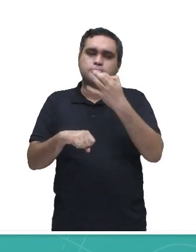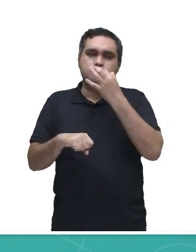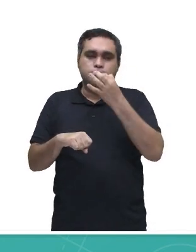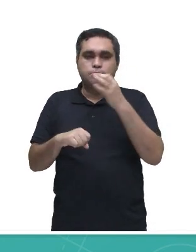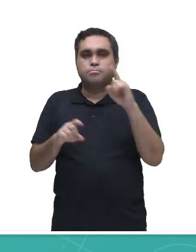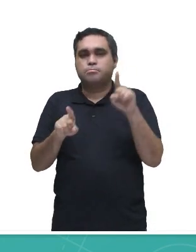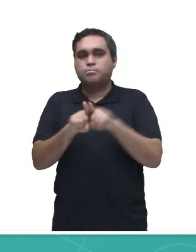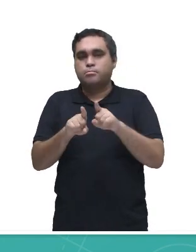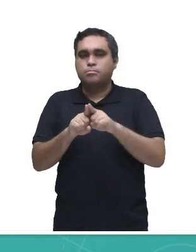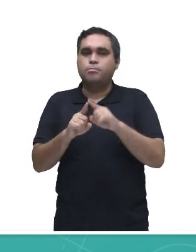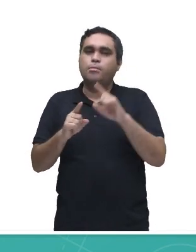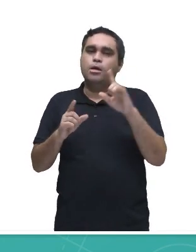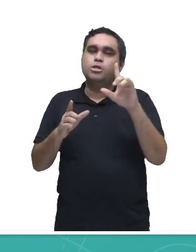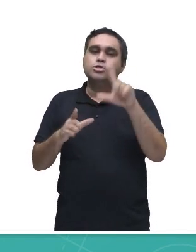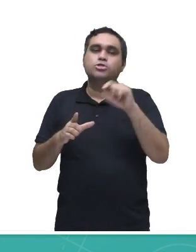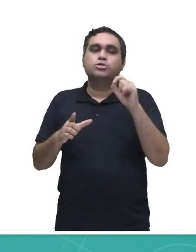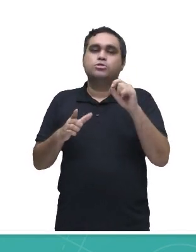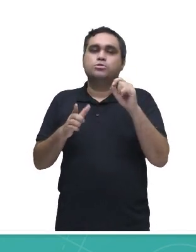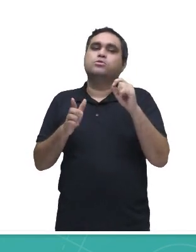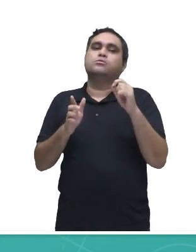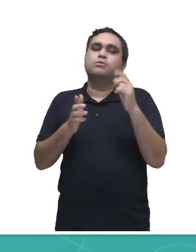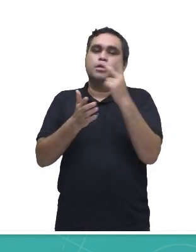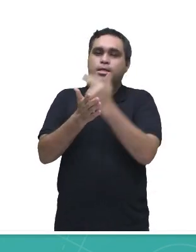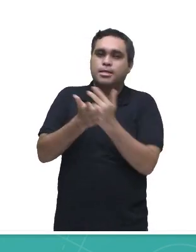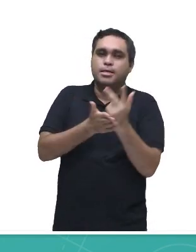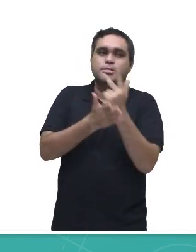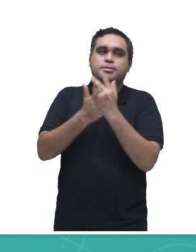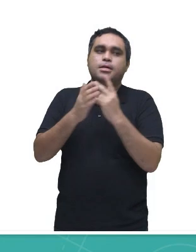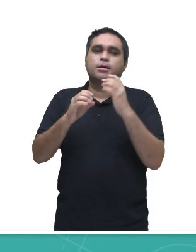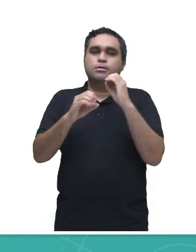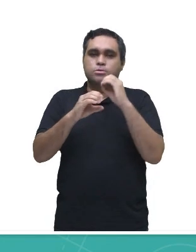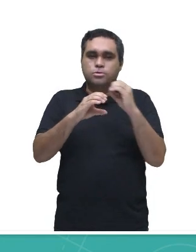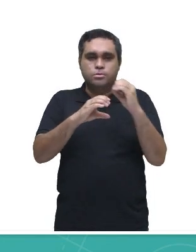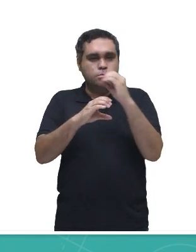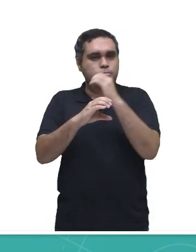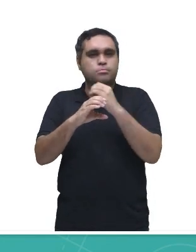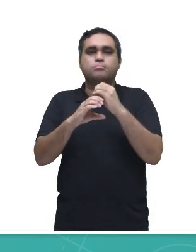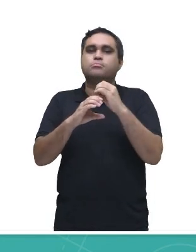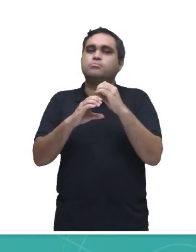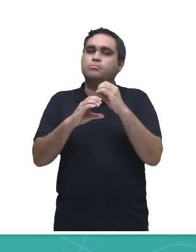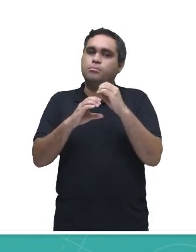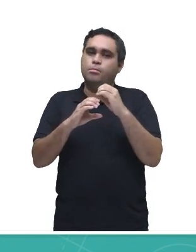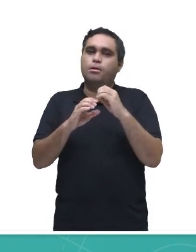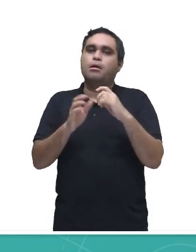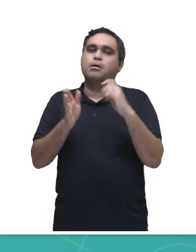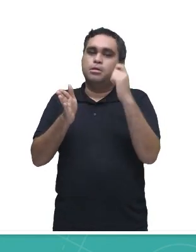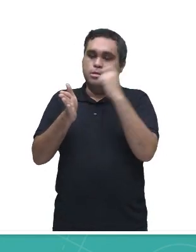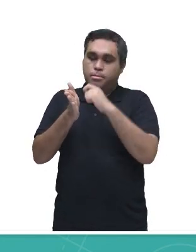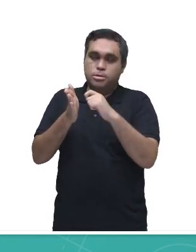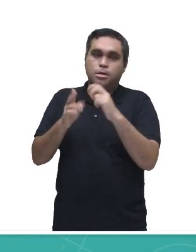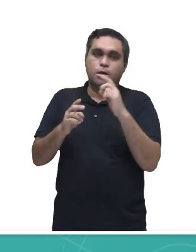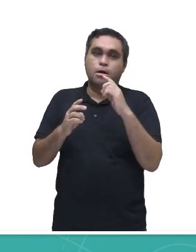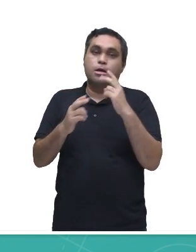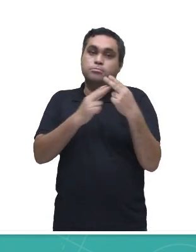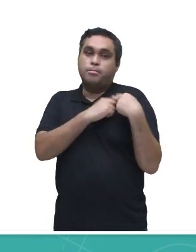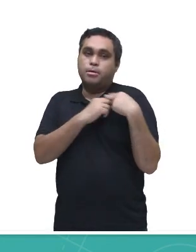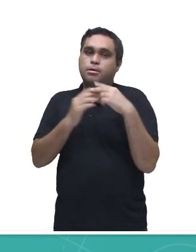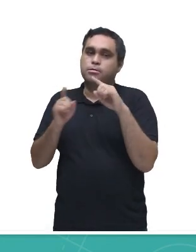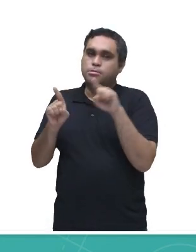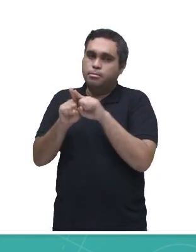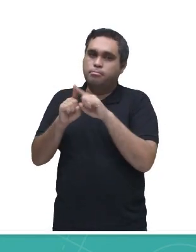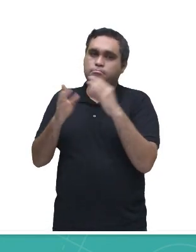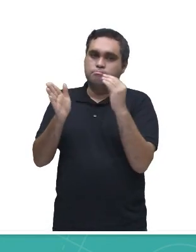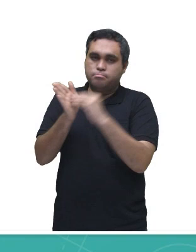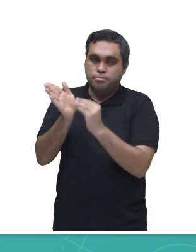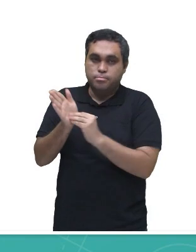escolha uma das organelas apresentadas em classe e faça o desenho simples e coloque a função de escrita na cartela. Na questão 3, a